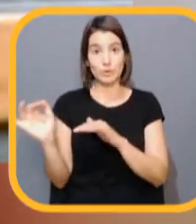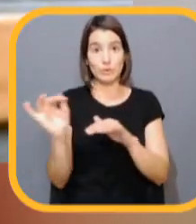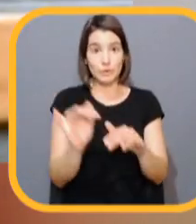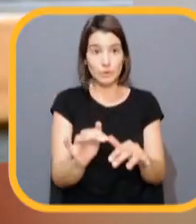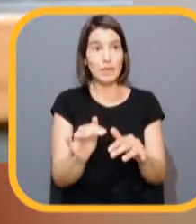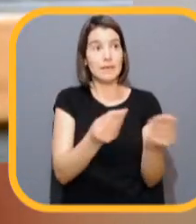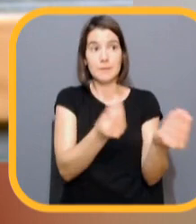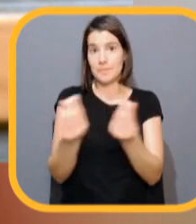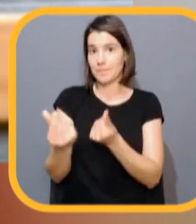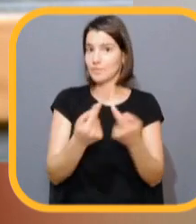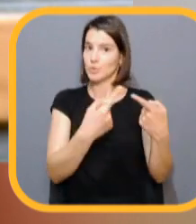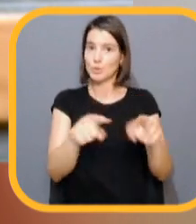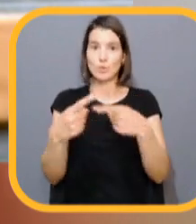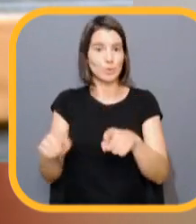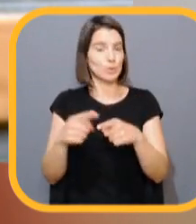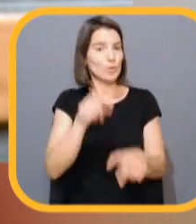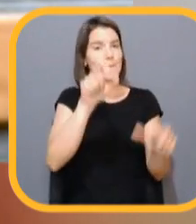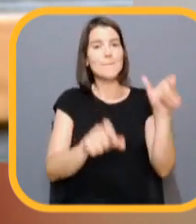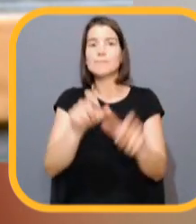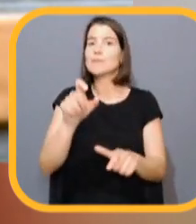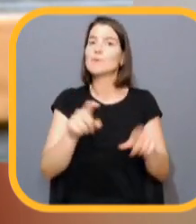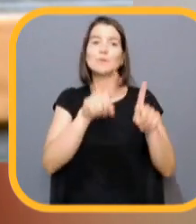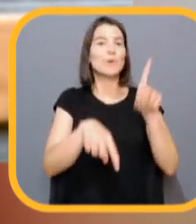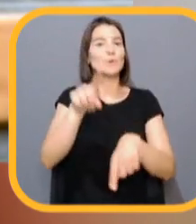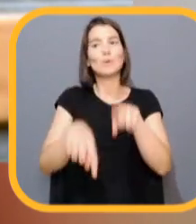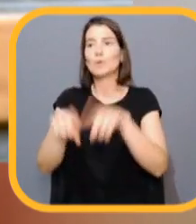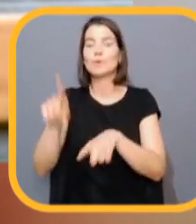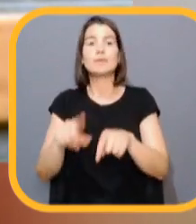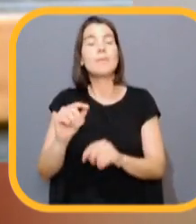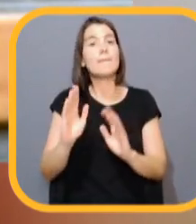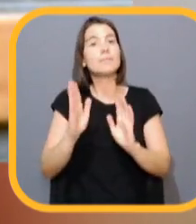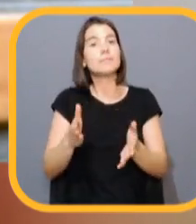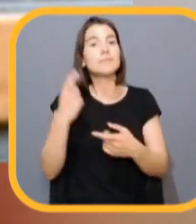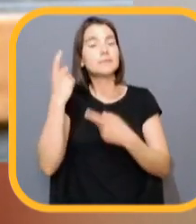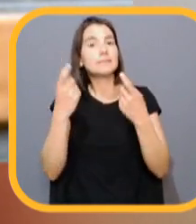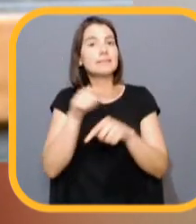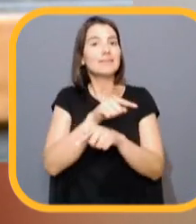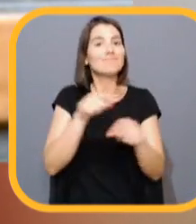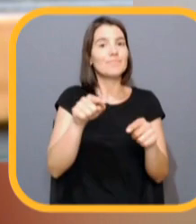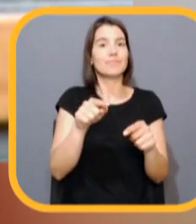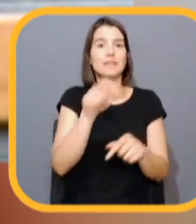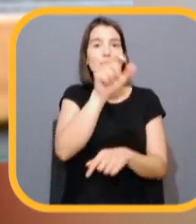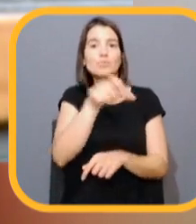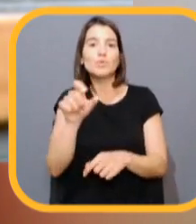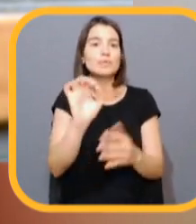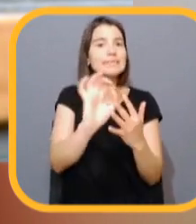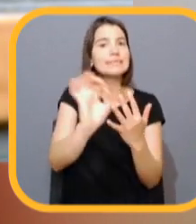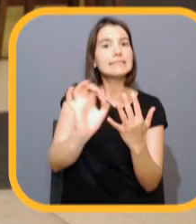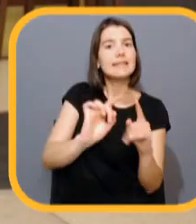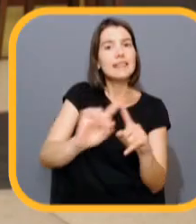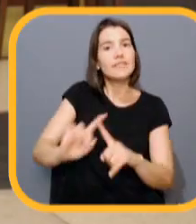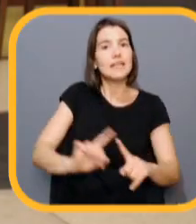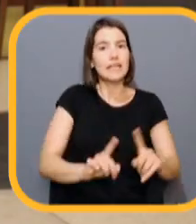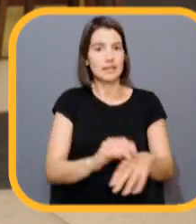é uma realidade muito complexa, que existem diversos públicos e é preciso também pensar nessa especificidade